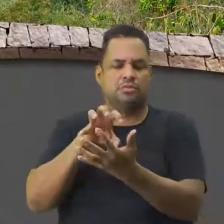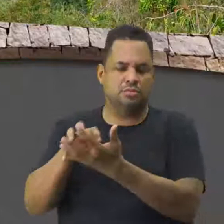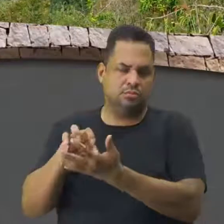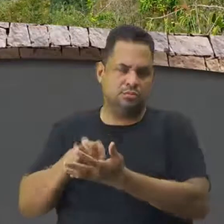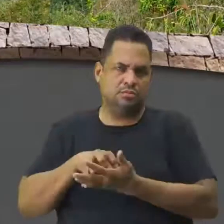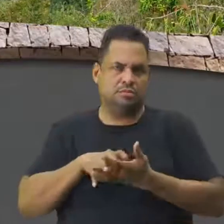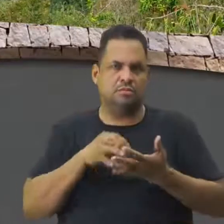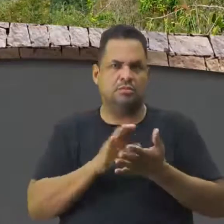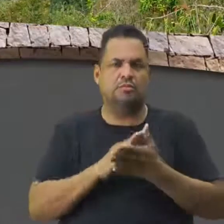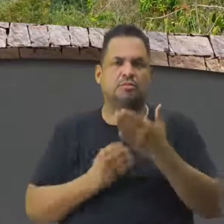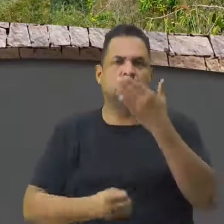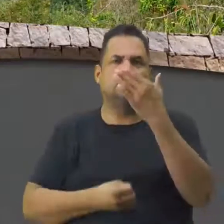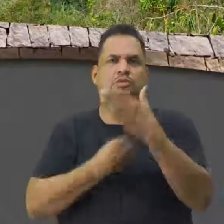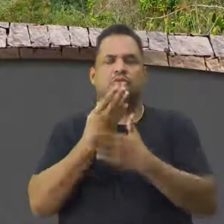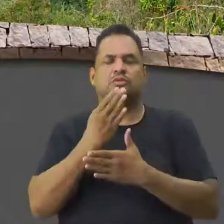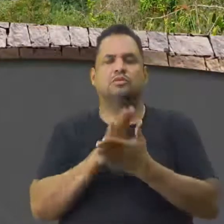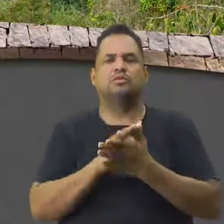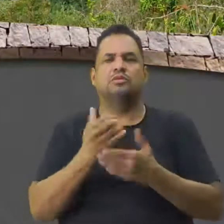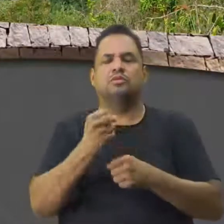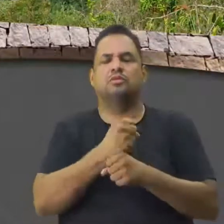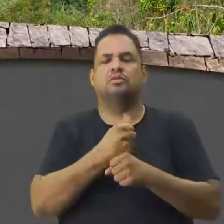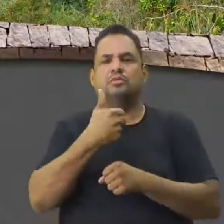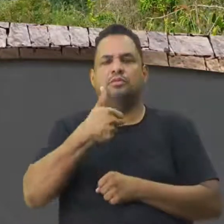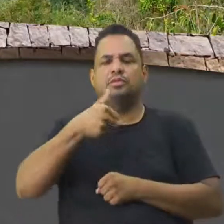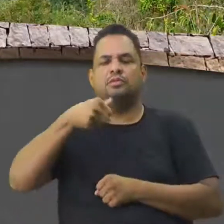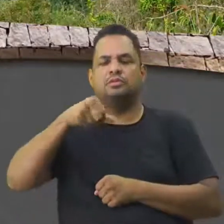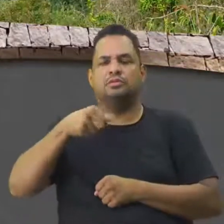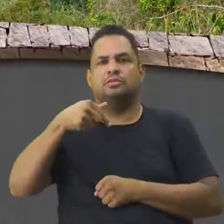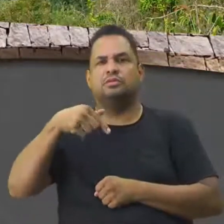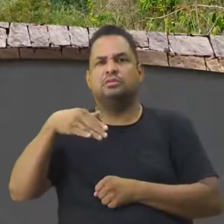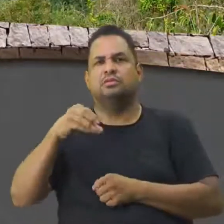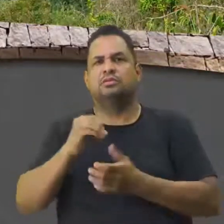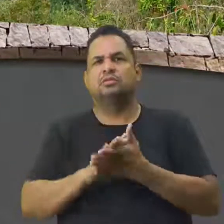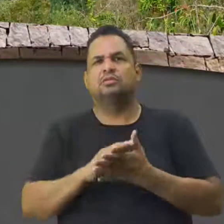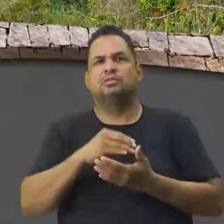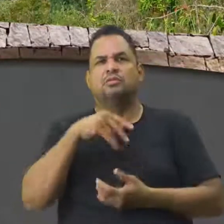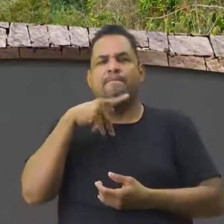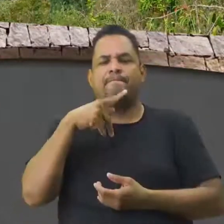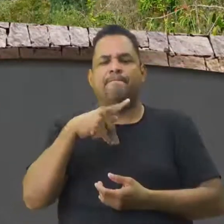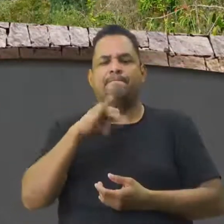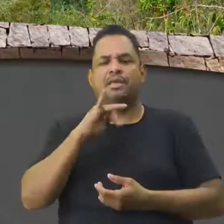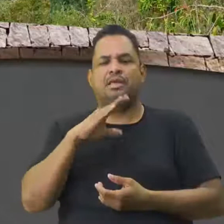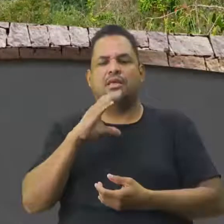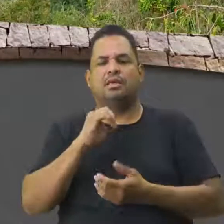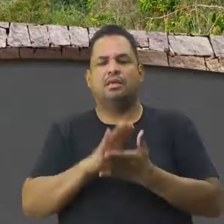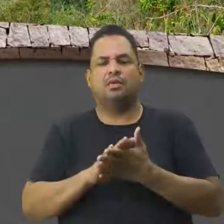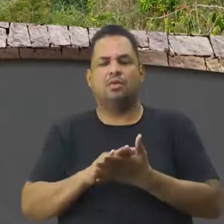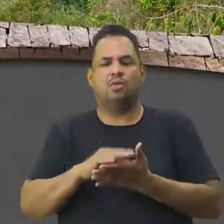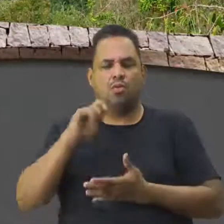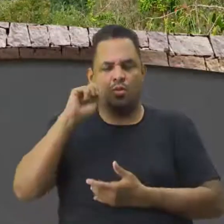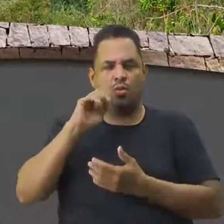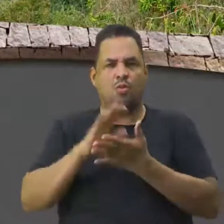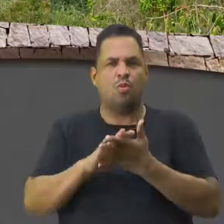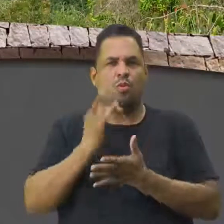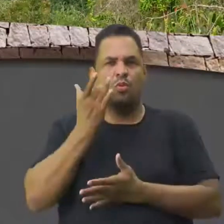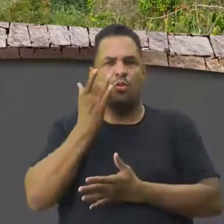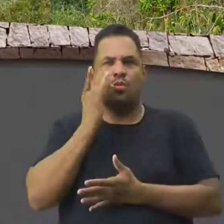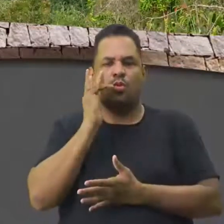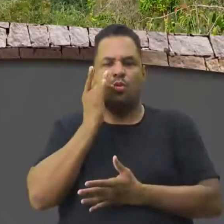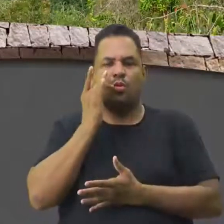foi criado em 1970, o primeiro PIC. PIC Ouro Preto. PIC Ouro